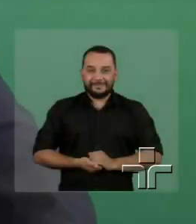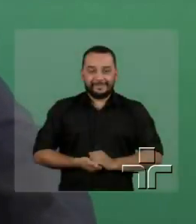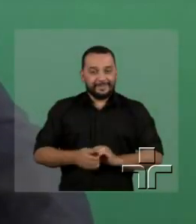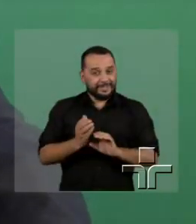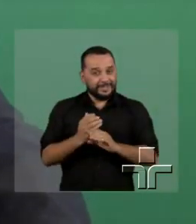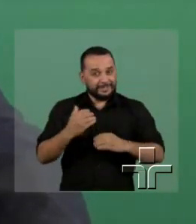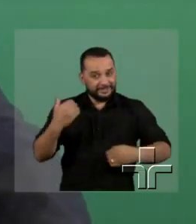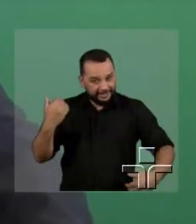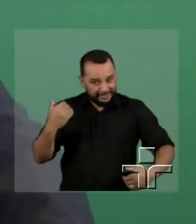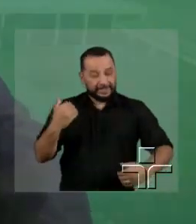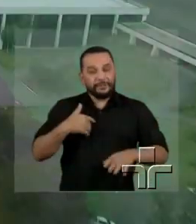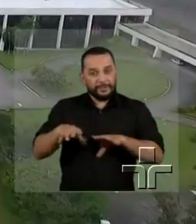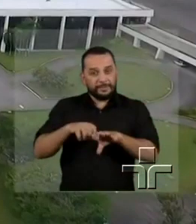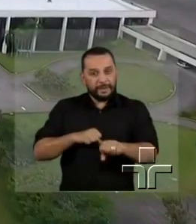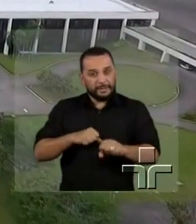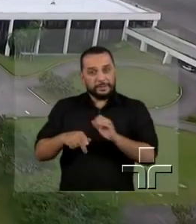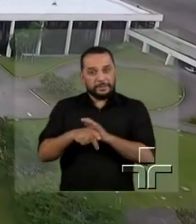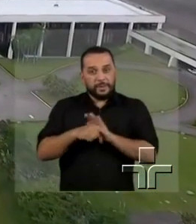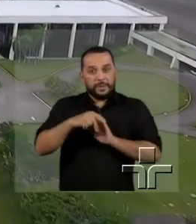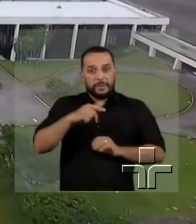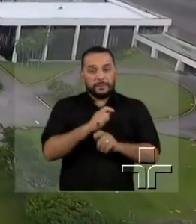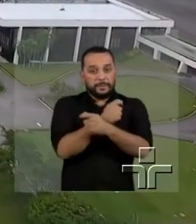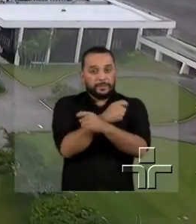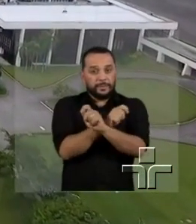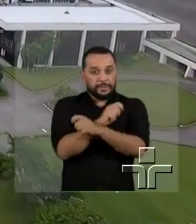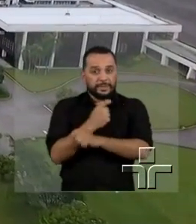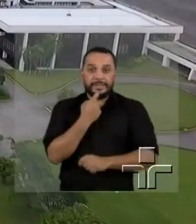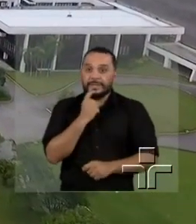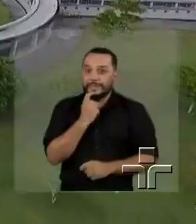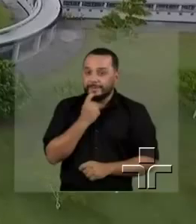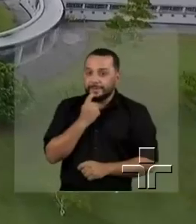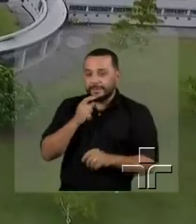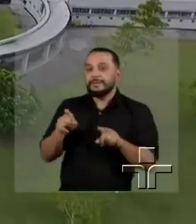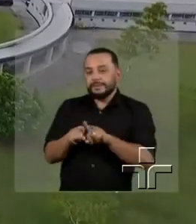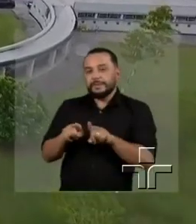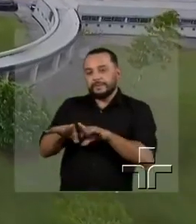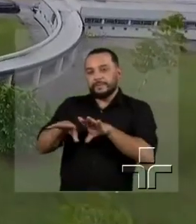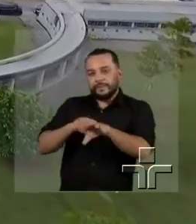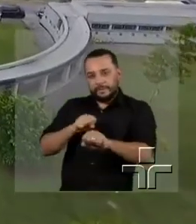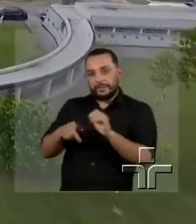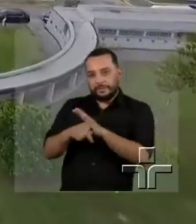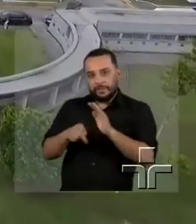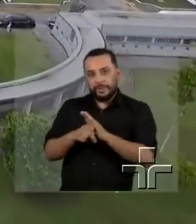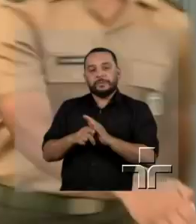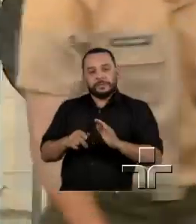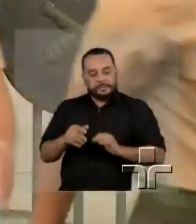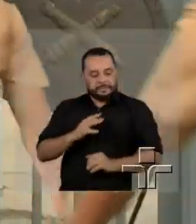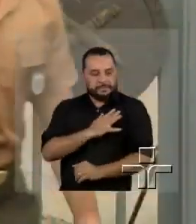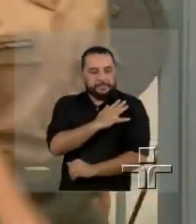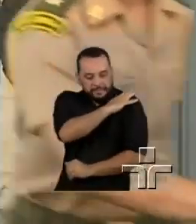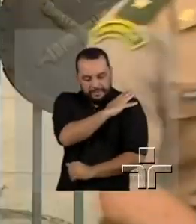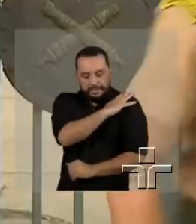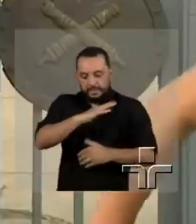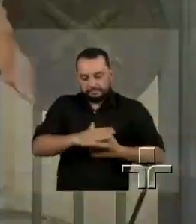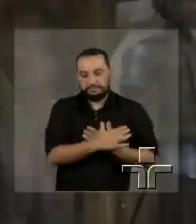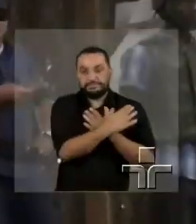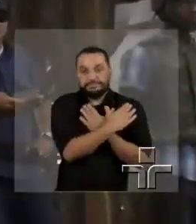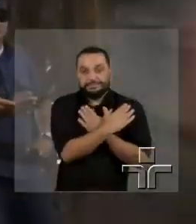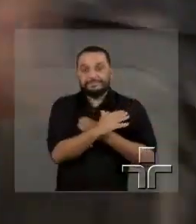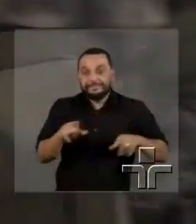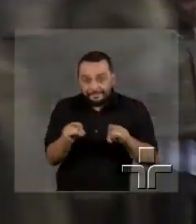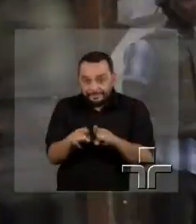civil formado pela PUC de Campinas, graduou-se na Academia Militar das Agulhas Negras e na Escola de Comando e Estado-Maior do